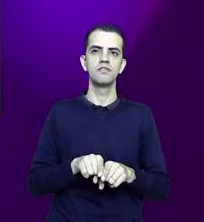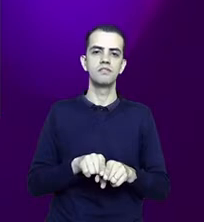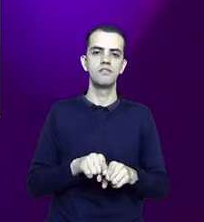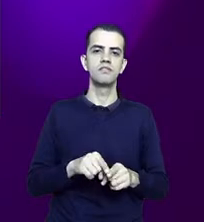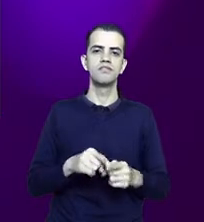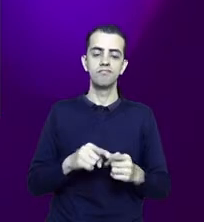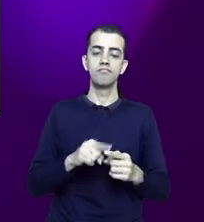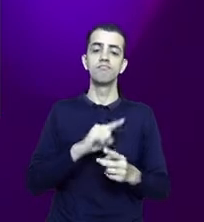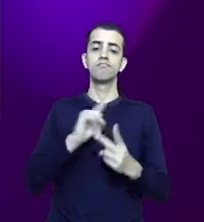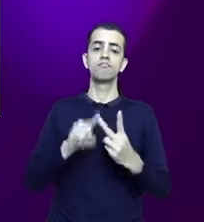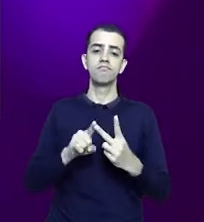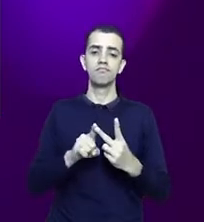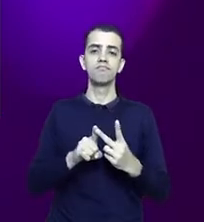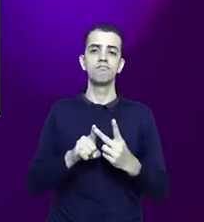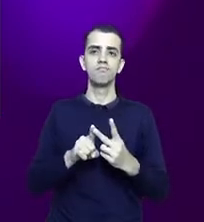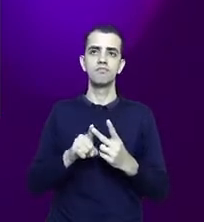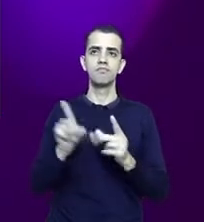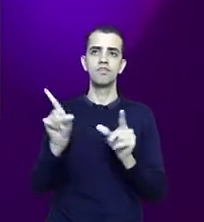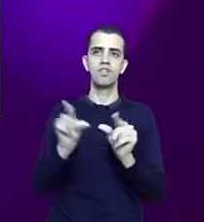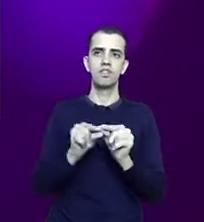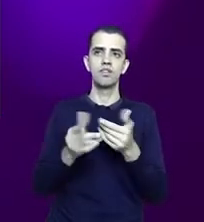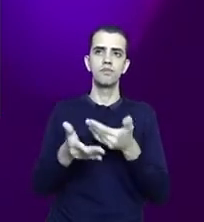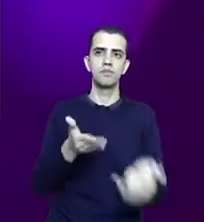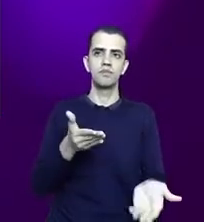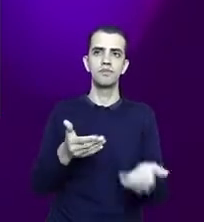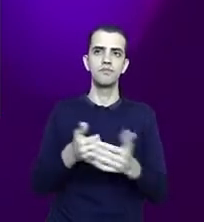na fossa do semilunar, né?